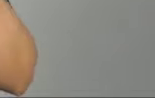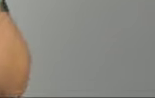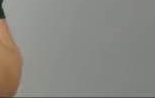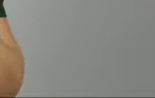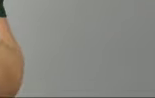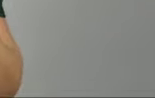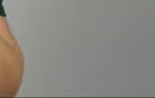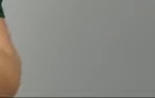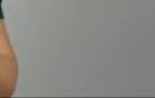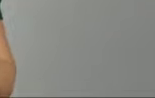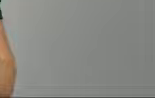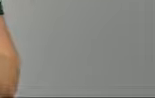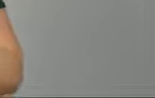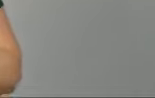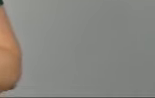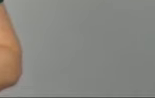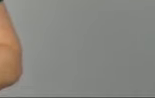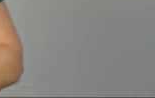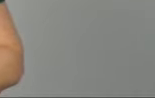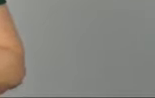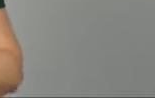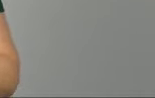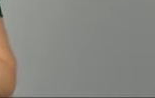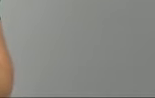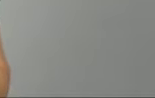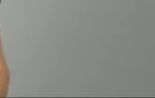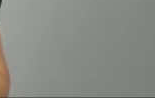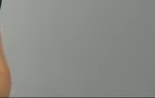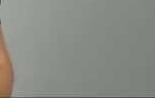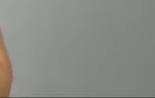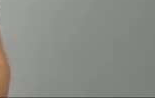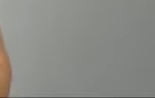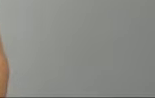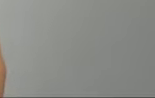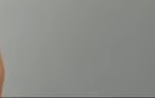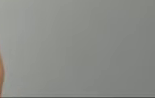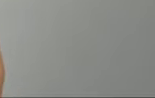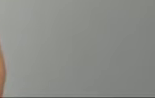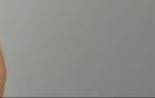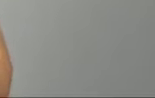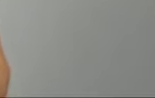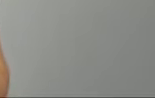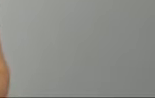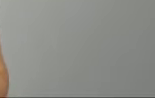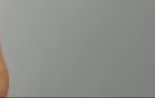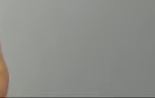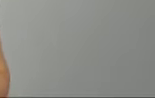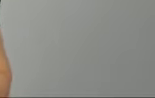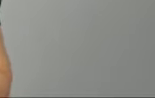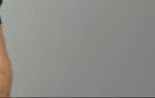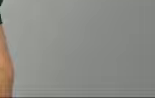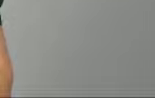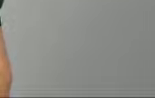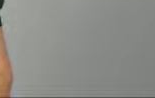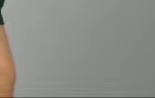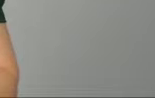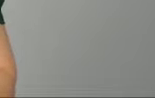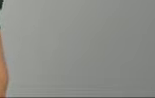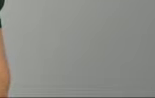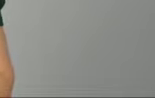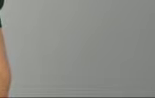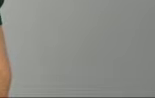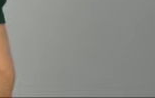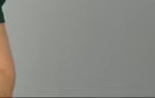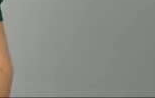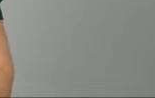digitalização nós alcançamos tanta preservação quanto à divulgação dos materiais Essa foi a minha fala foi um